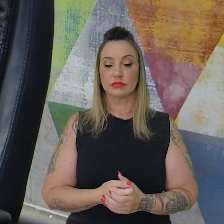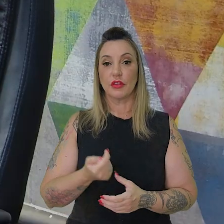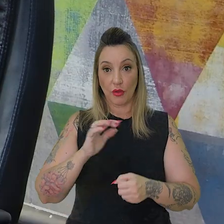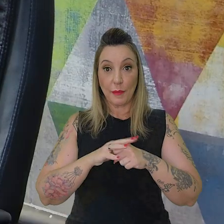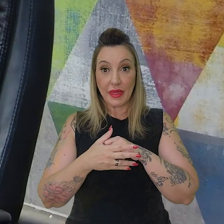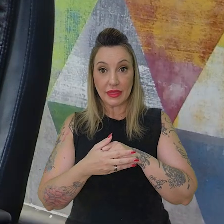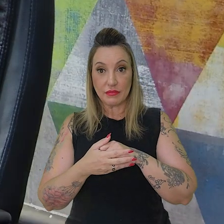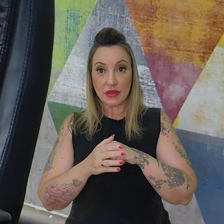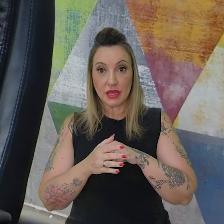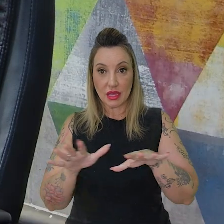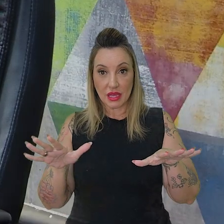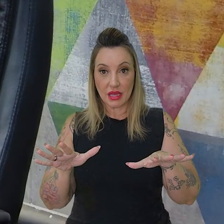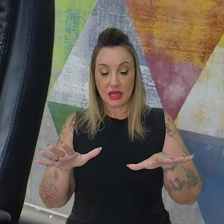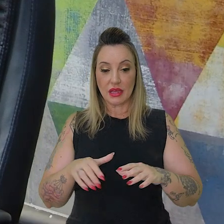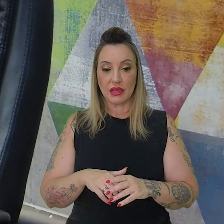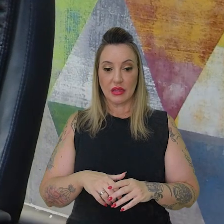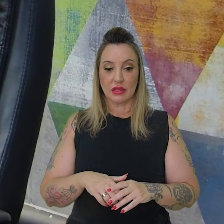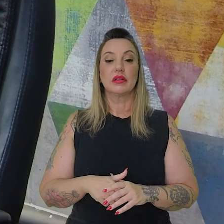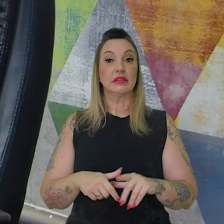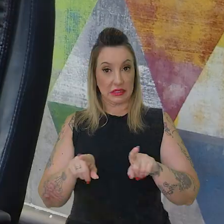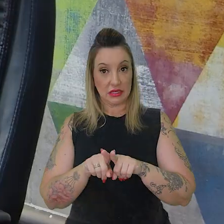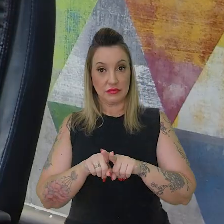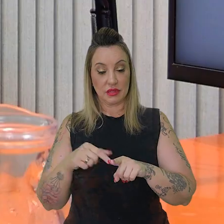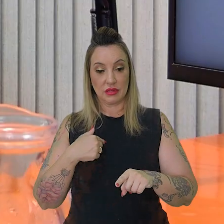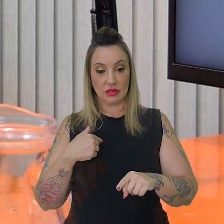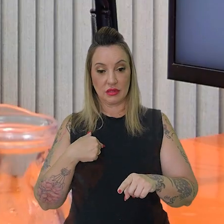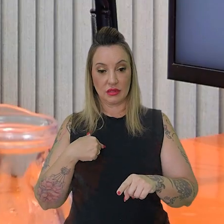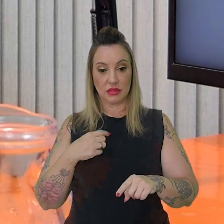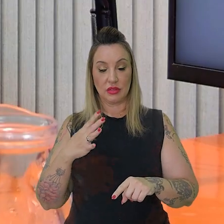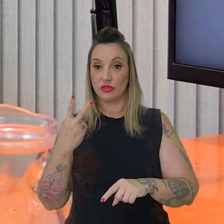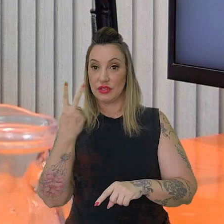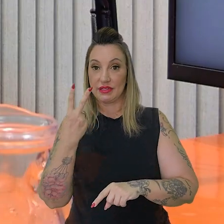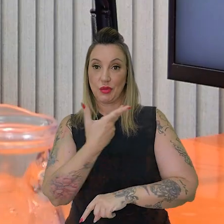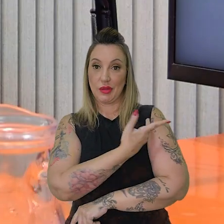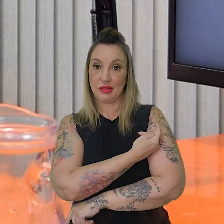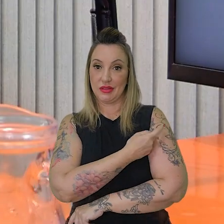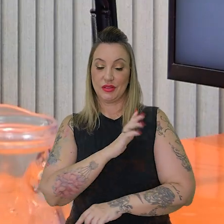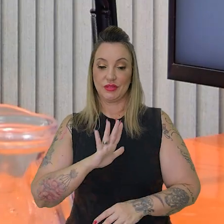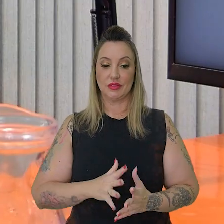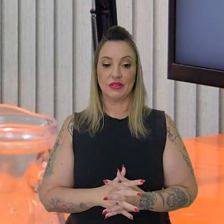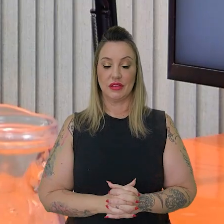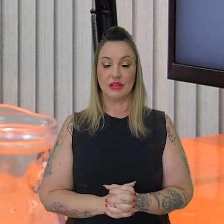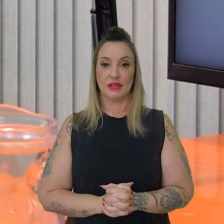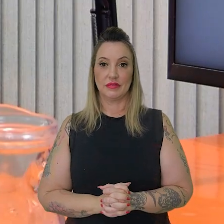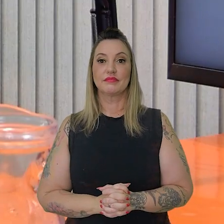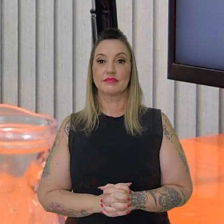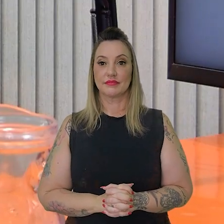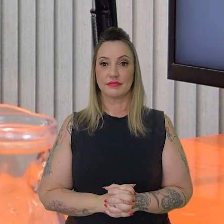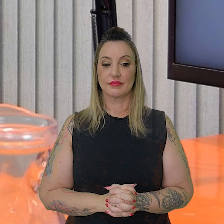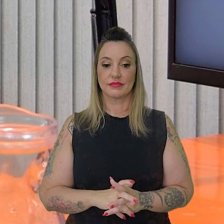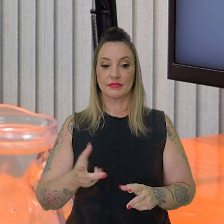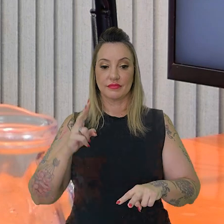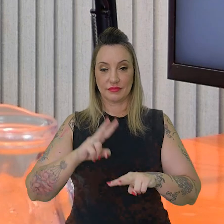pandemia assim ainda foi ainda além de tudo eu ainda só tinha tomado a segunda dose uau ainda estava fos